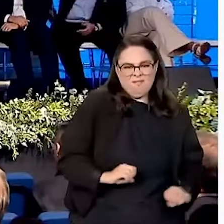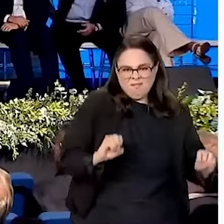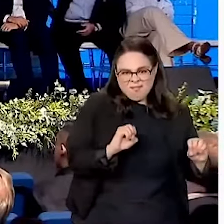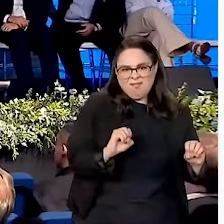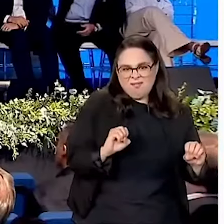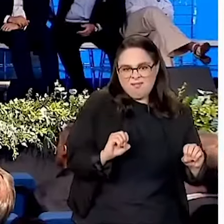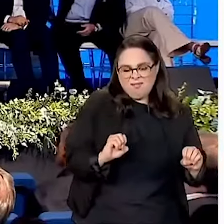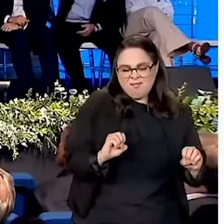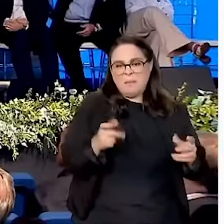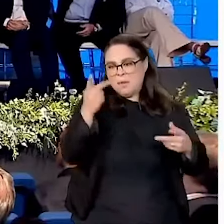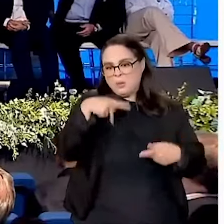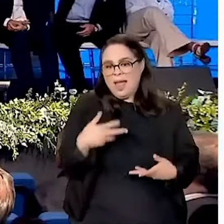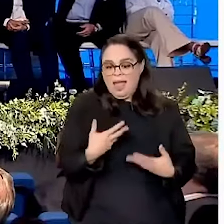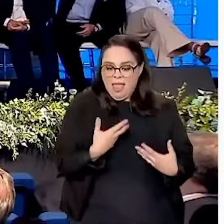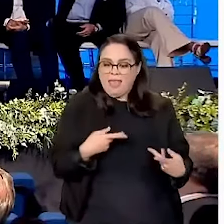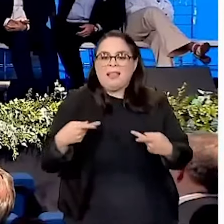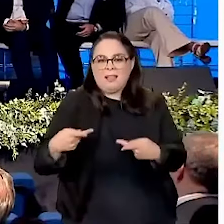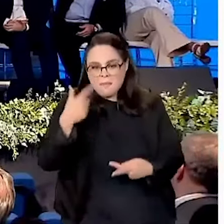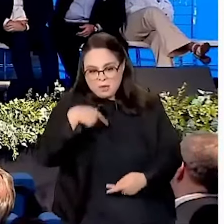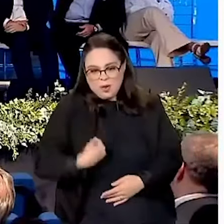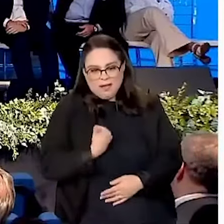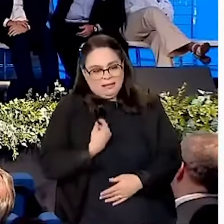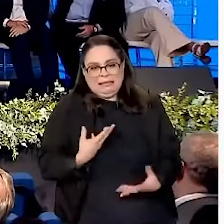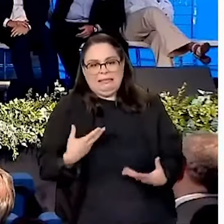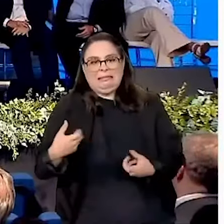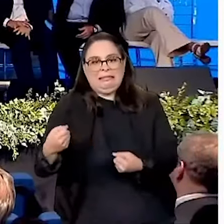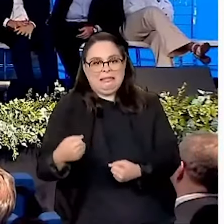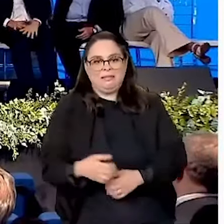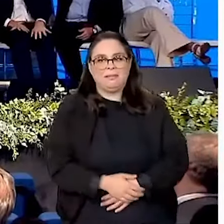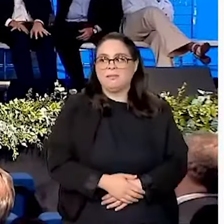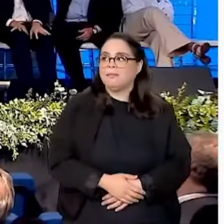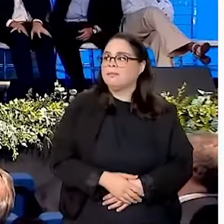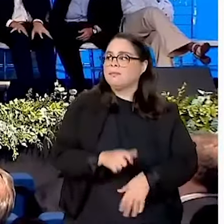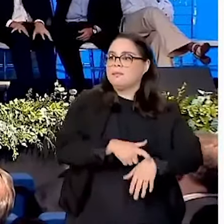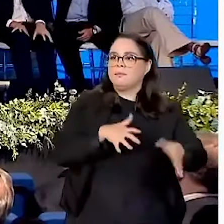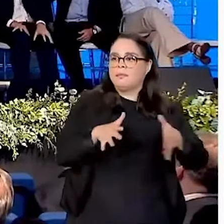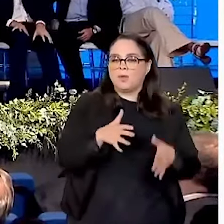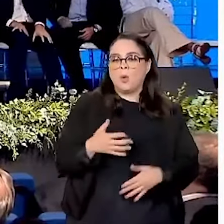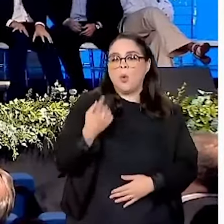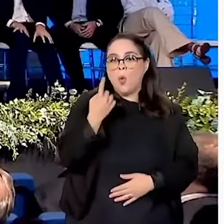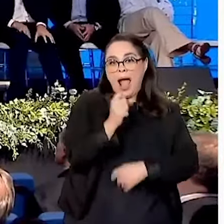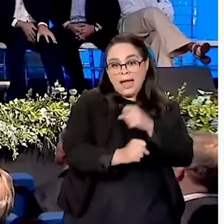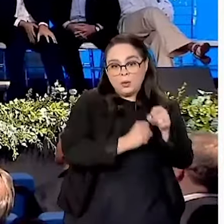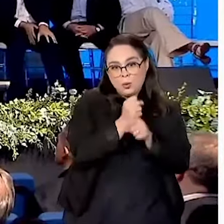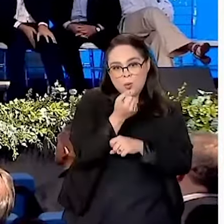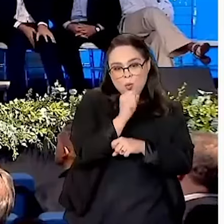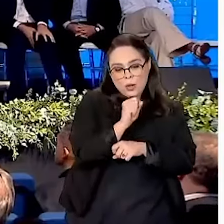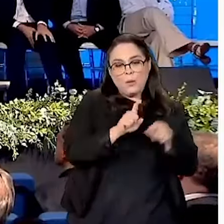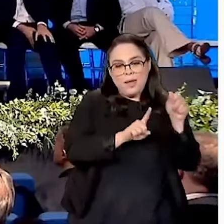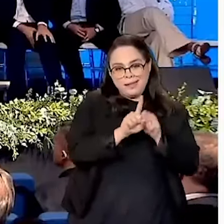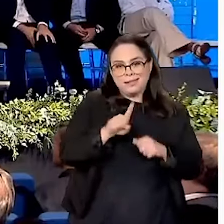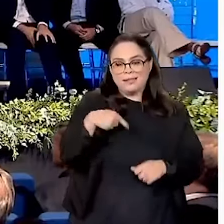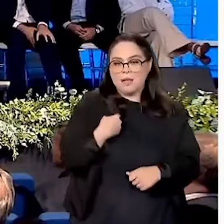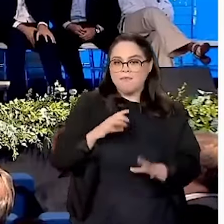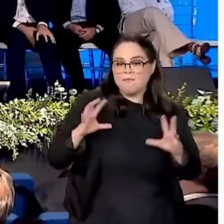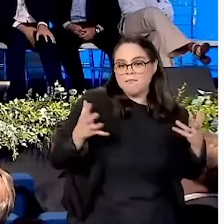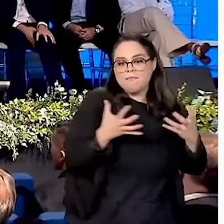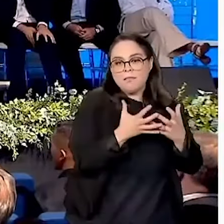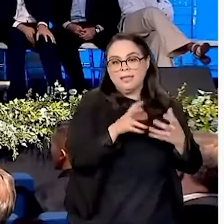um país sem ninguém querer receber quem governava aqui. Em apenas um ano e 8 meses, Eu já me reuni